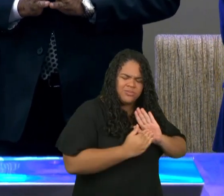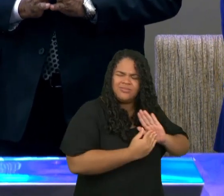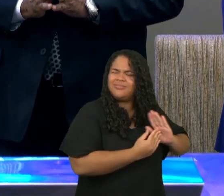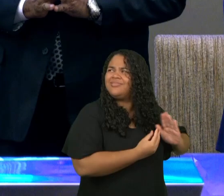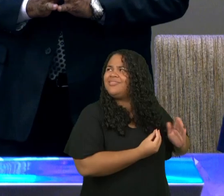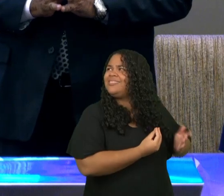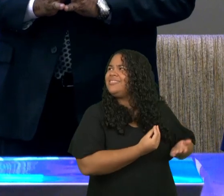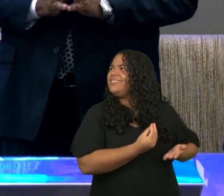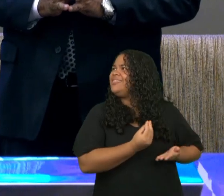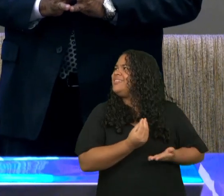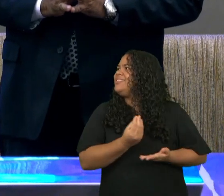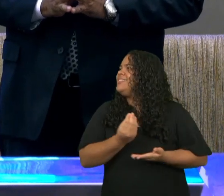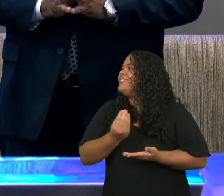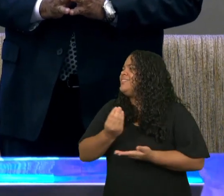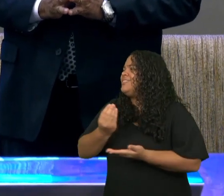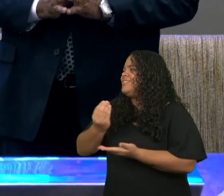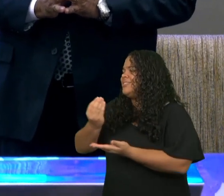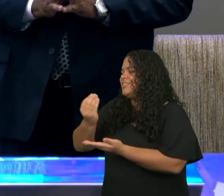tudo a ti.